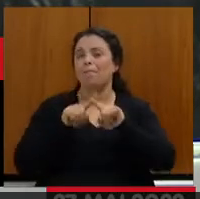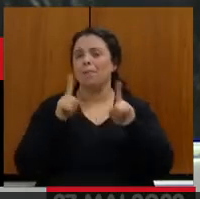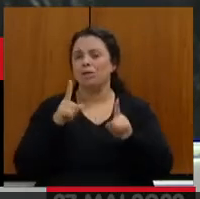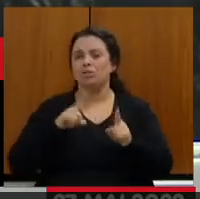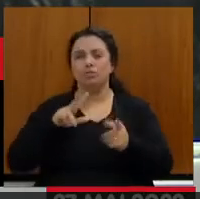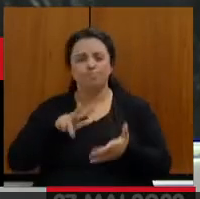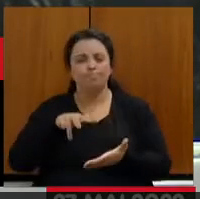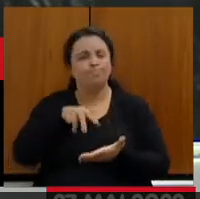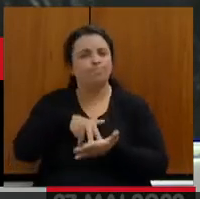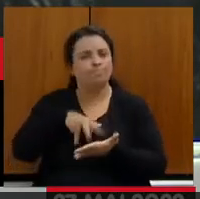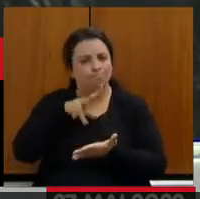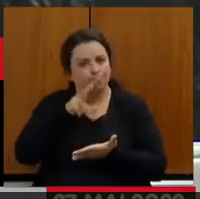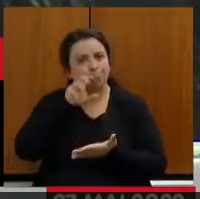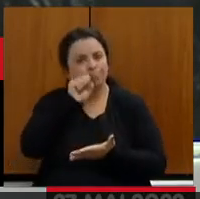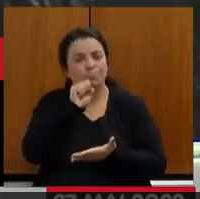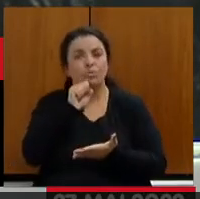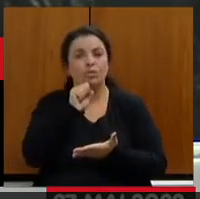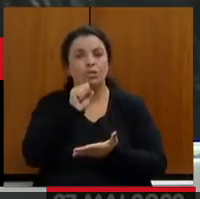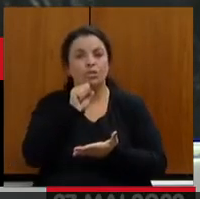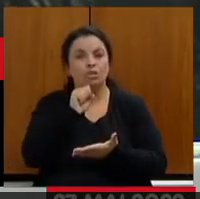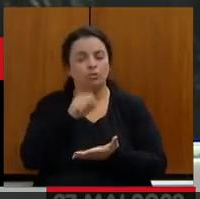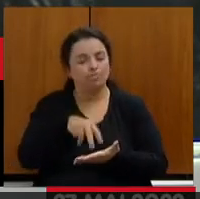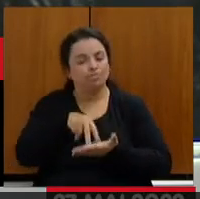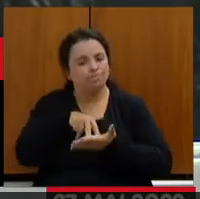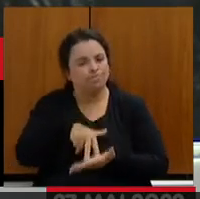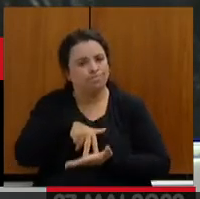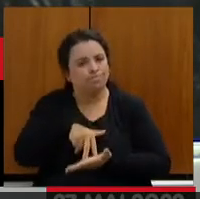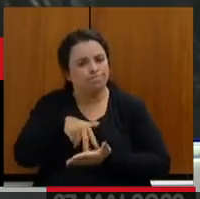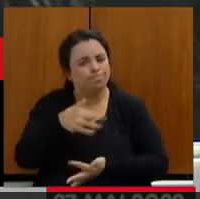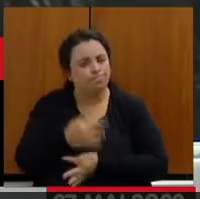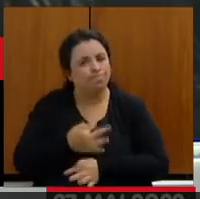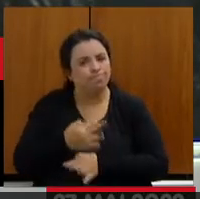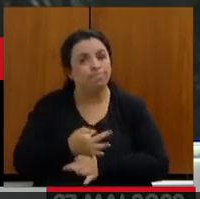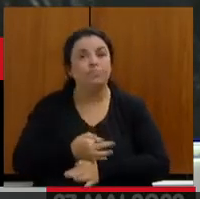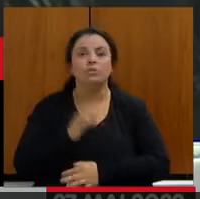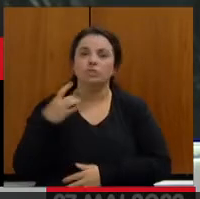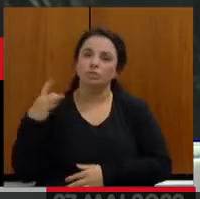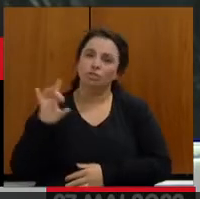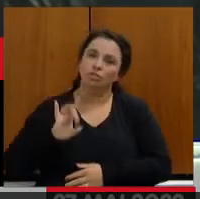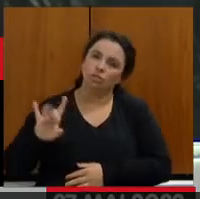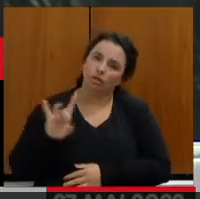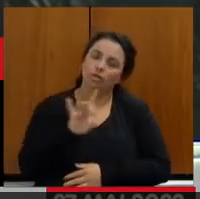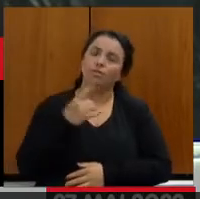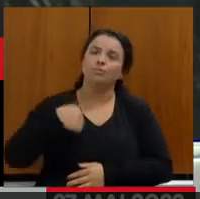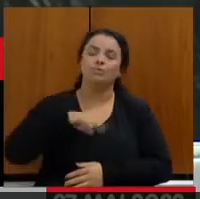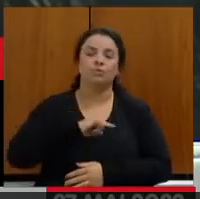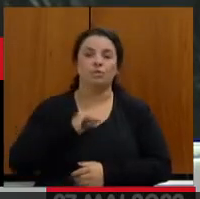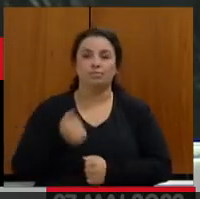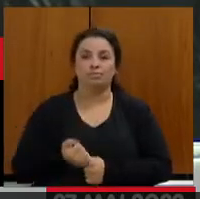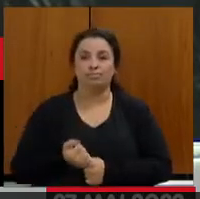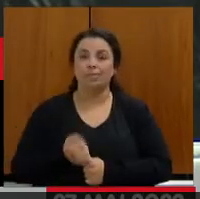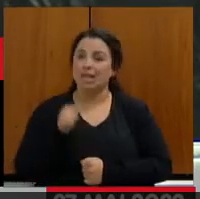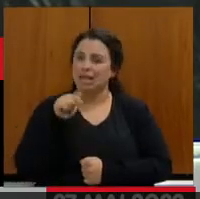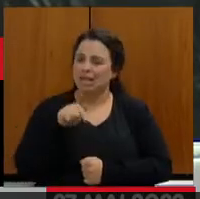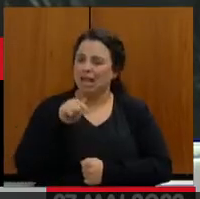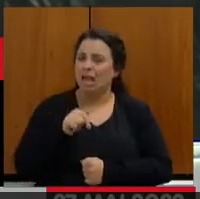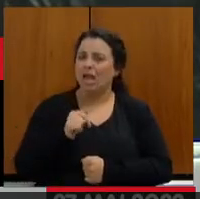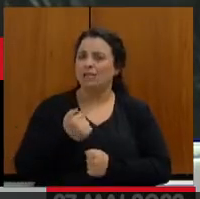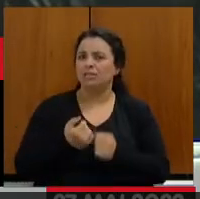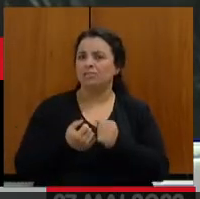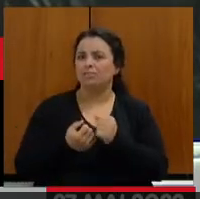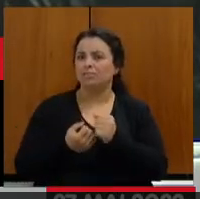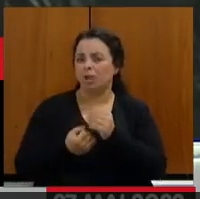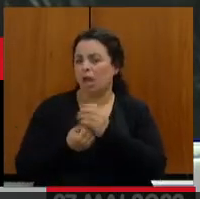e de resiliência cada uma de nós e não foi por um acaso essa construção a construção